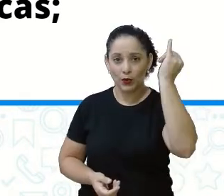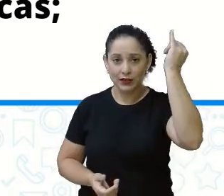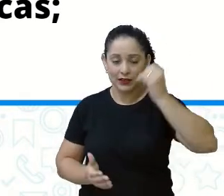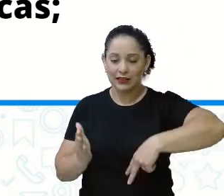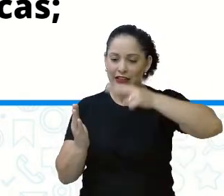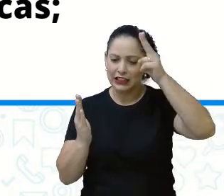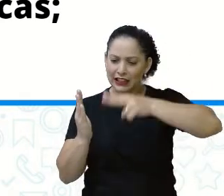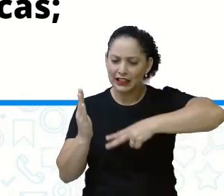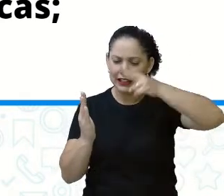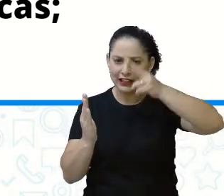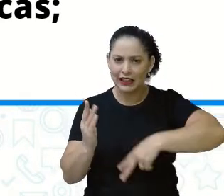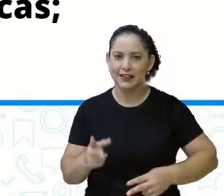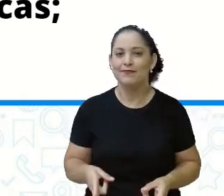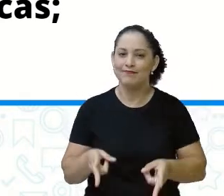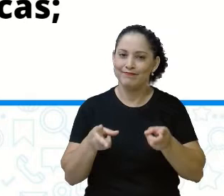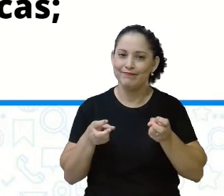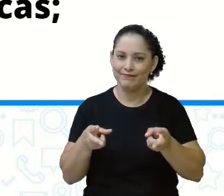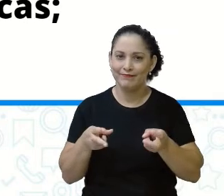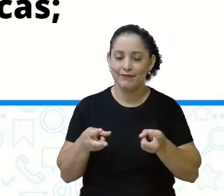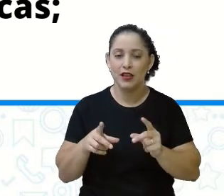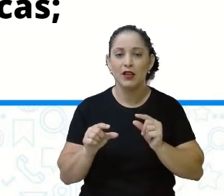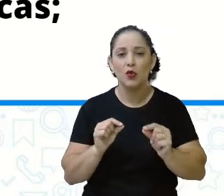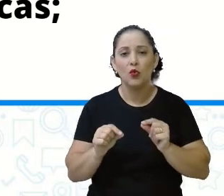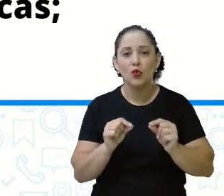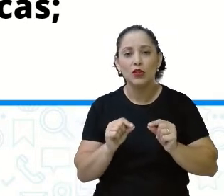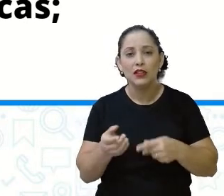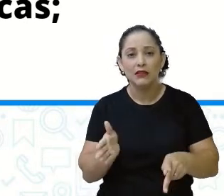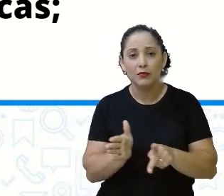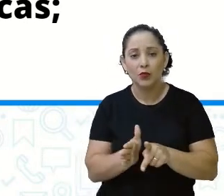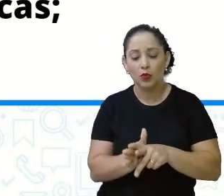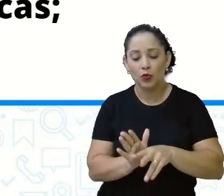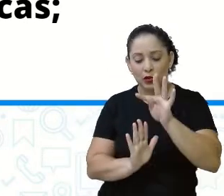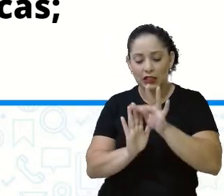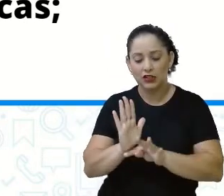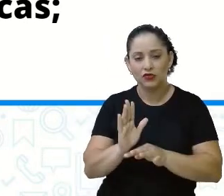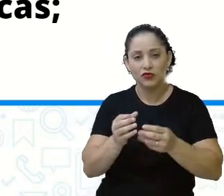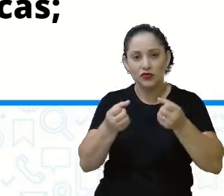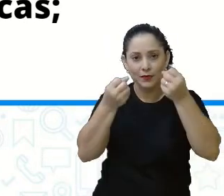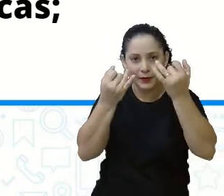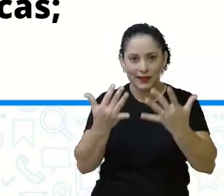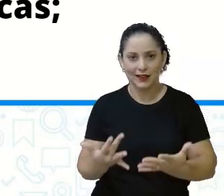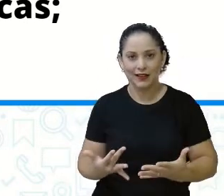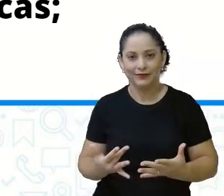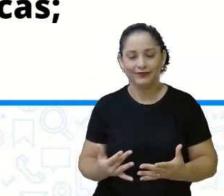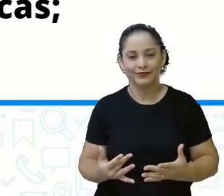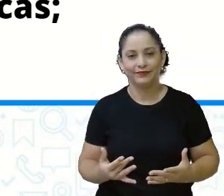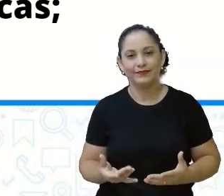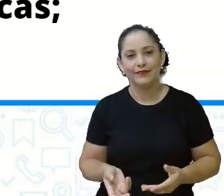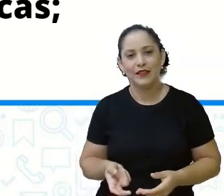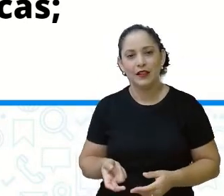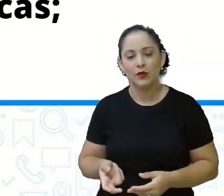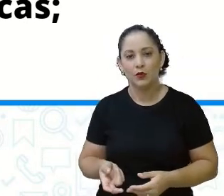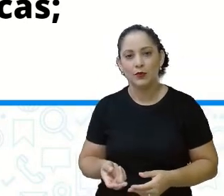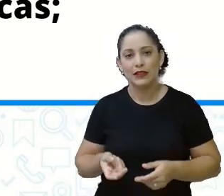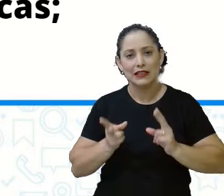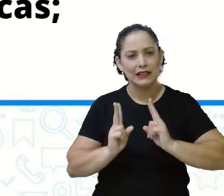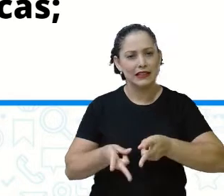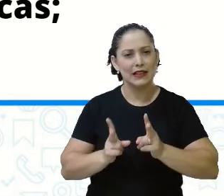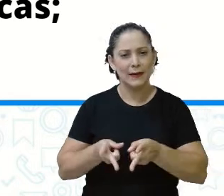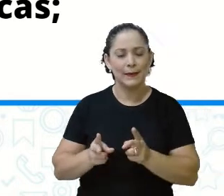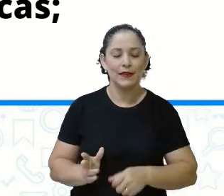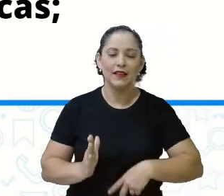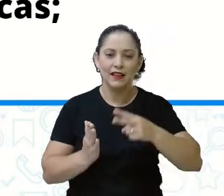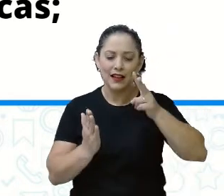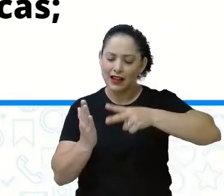gente identifique do que é que o texto está falando. Então, isso é compreender o texto. Então, a gente vai estar sempre fazendo isso. Lendo